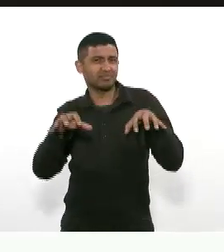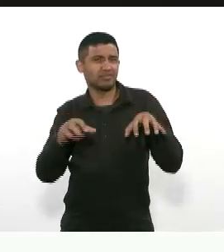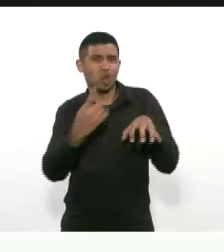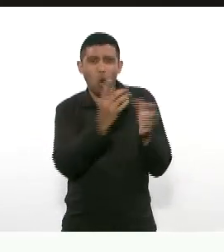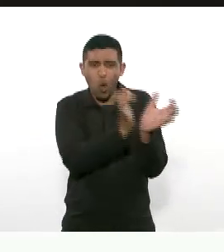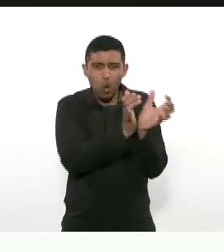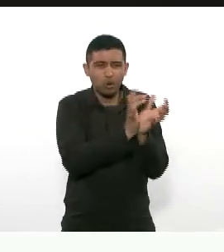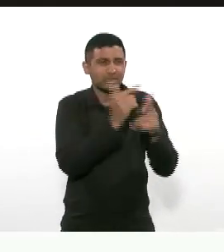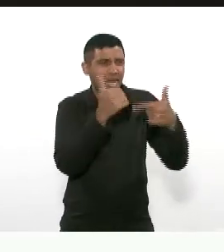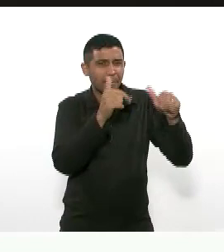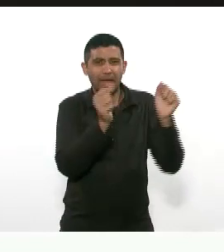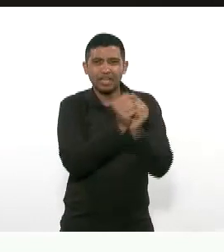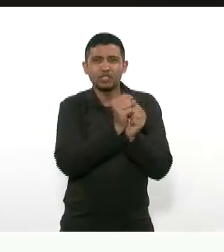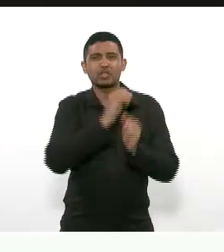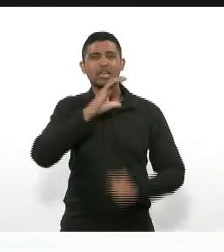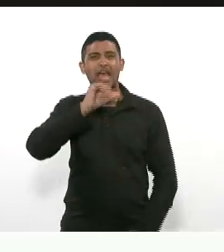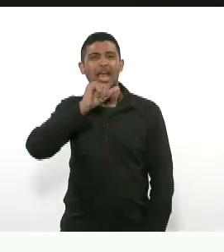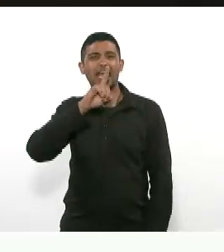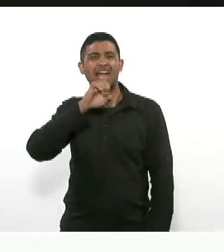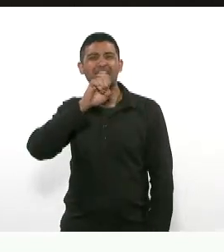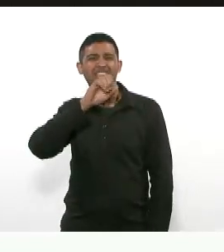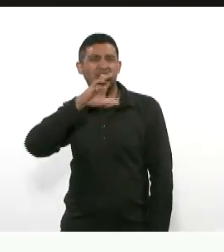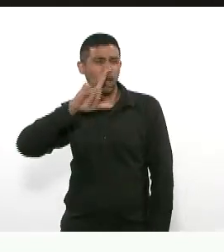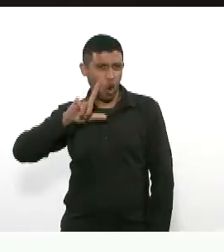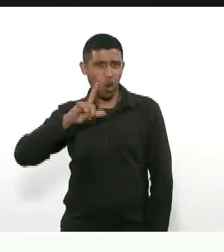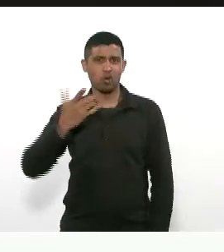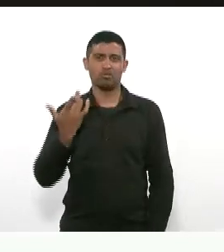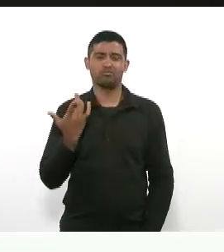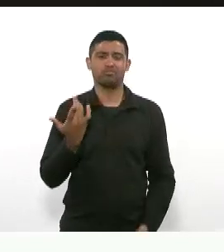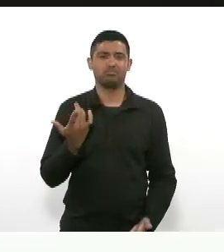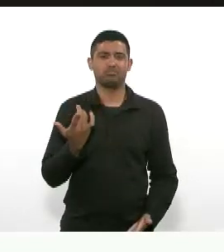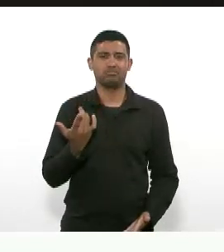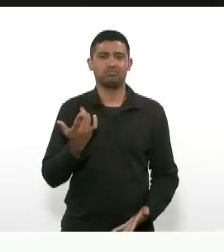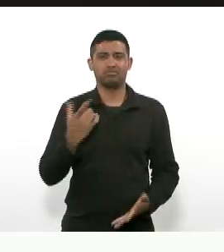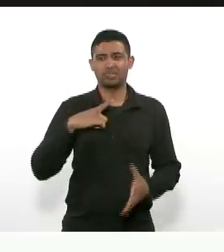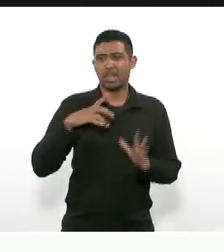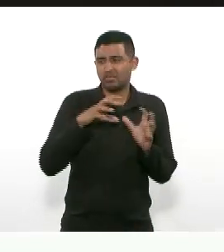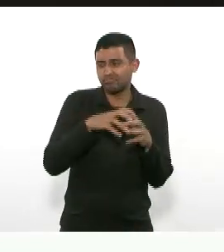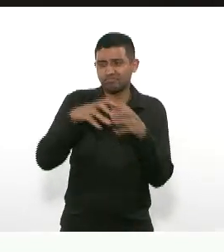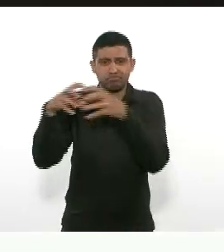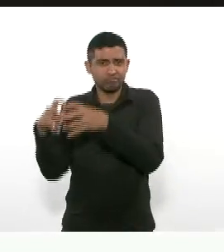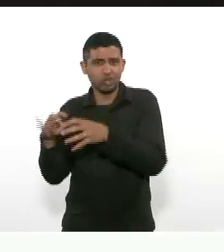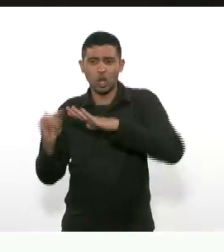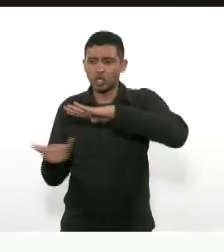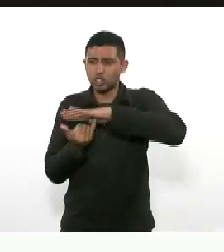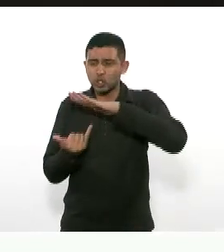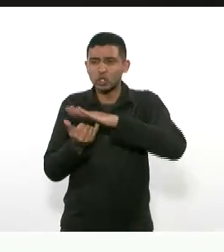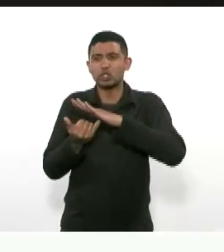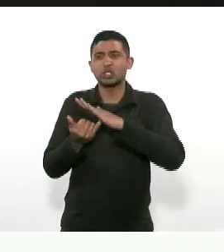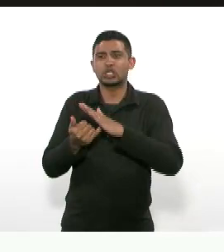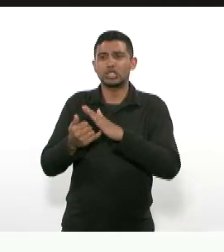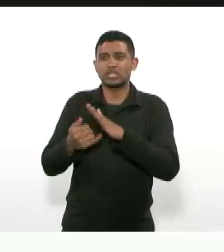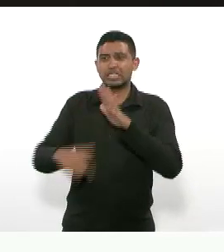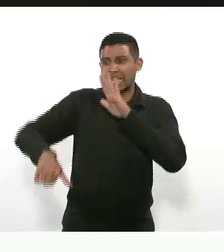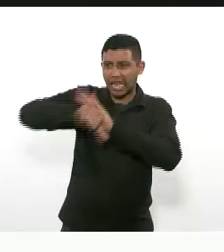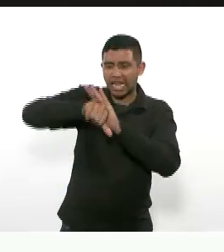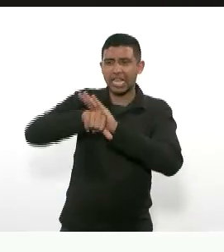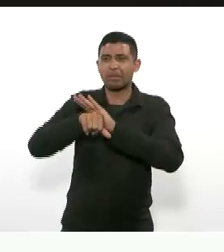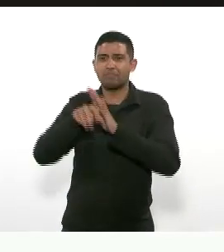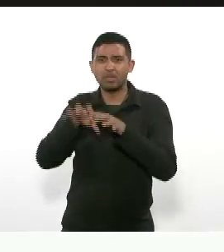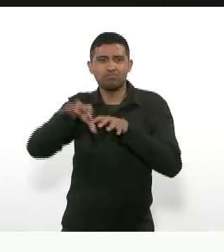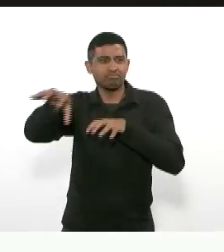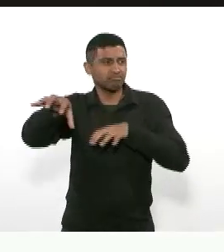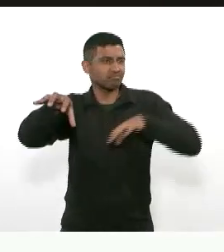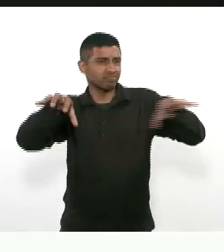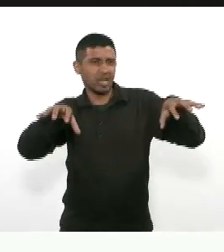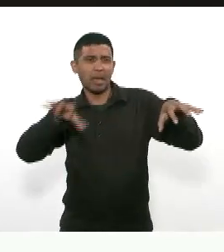junto à CADEPOL, que é o IPPGF, que é de genética, o Instituto de Criminalística num lugar, o de Medicina Legal em